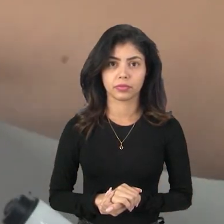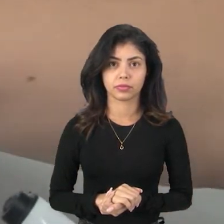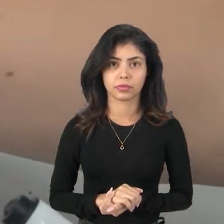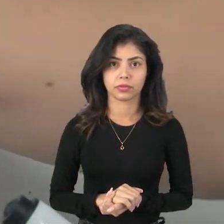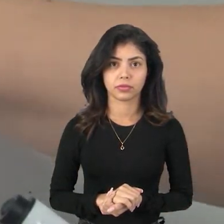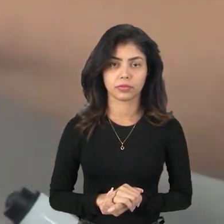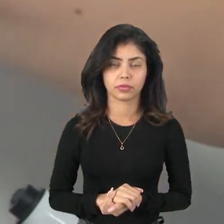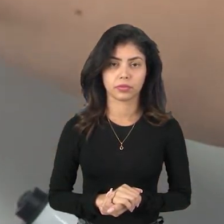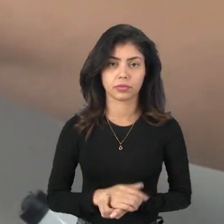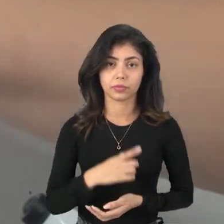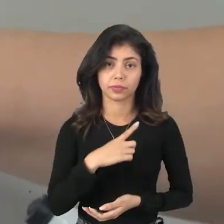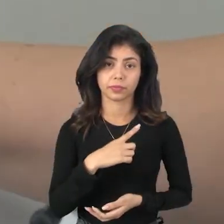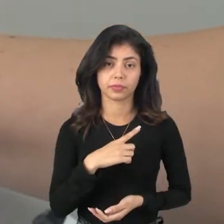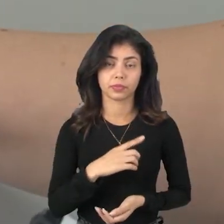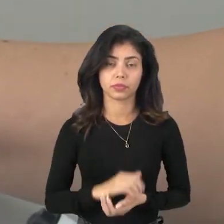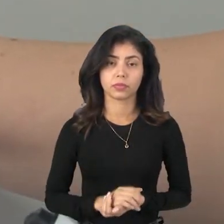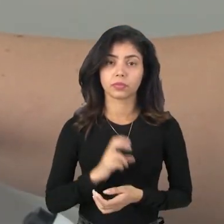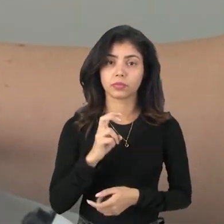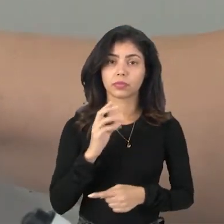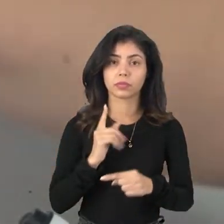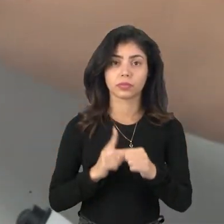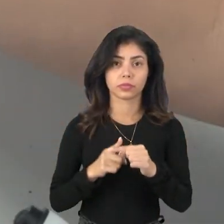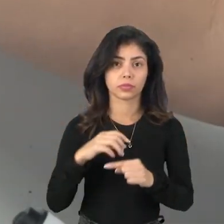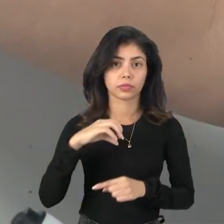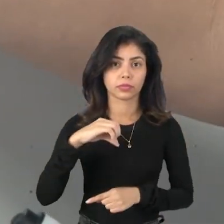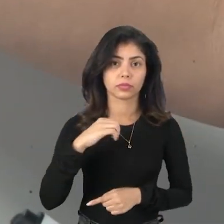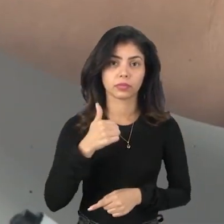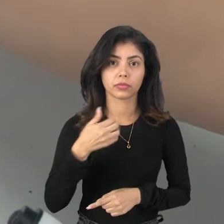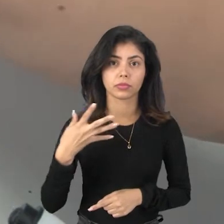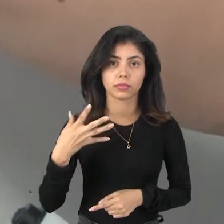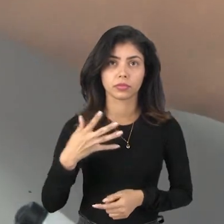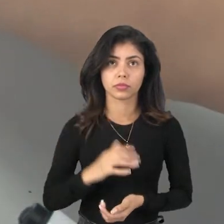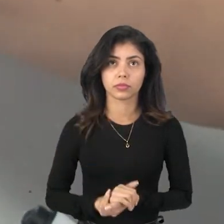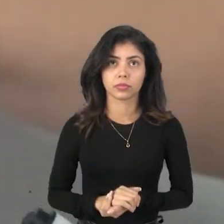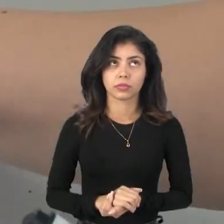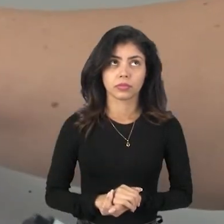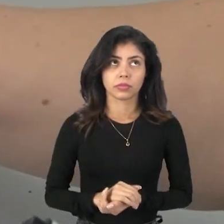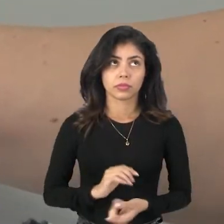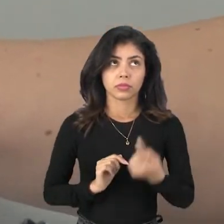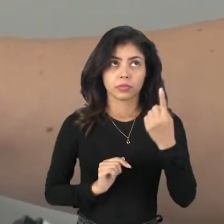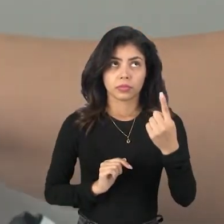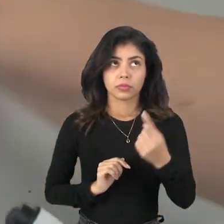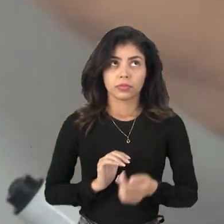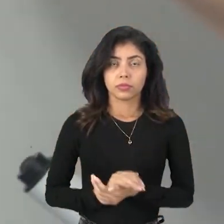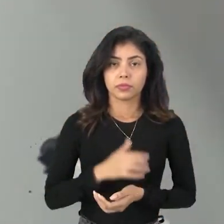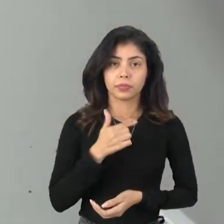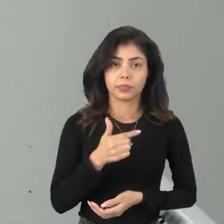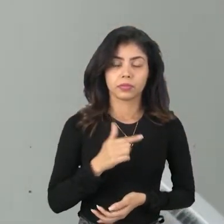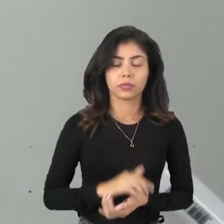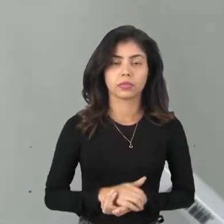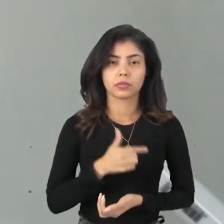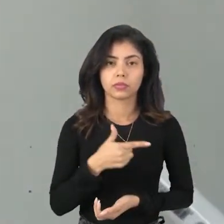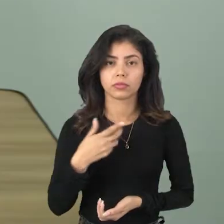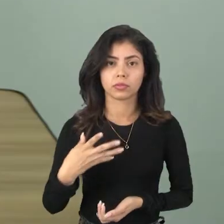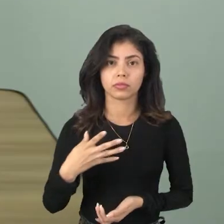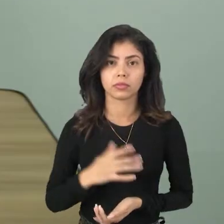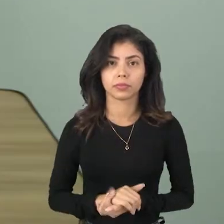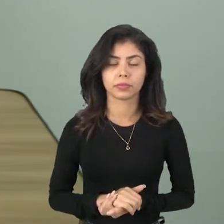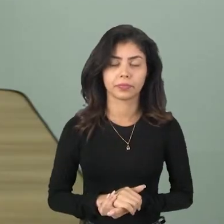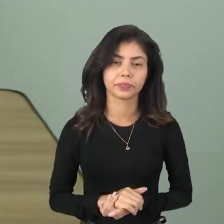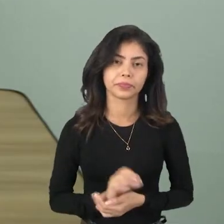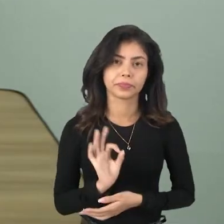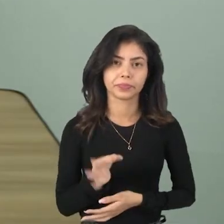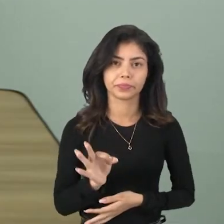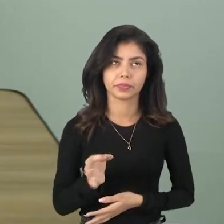nove eu tenho cinco mais novos vou ter 14 sobe 11 mais 12 24